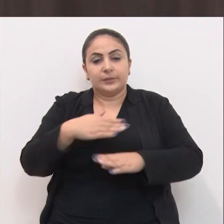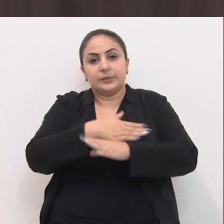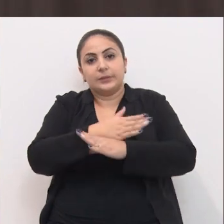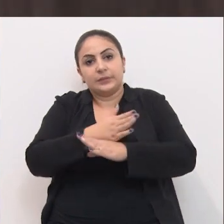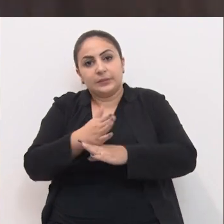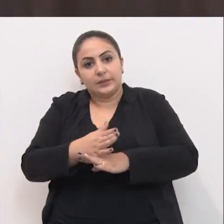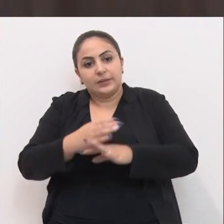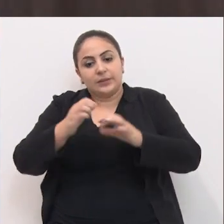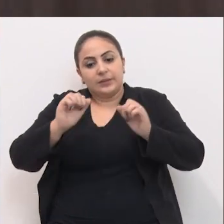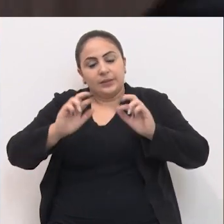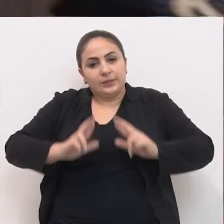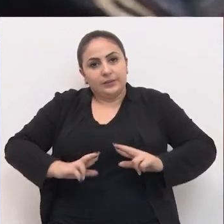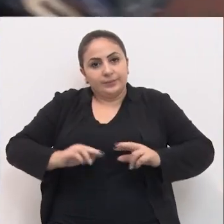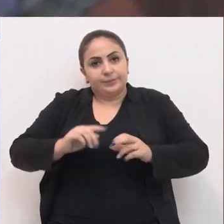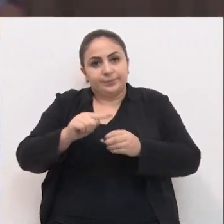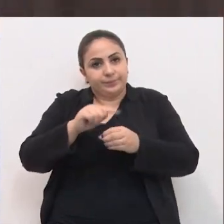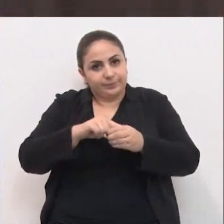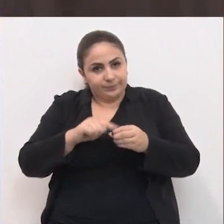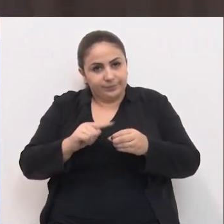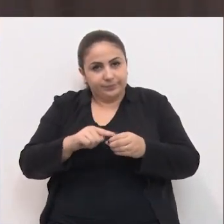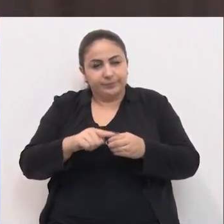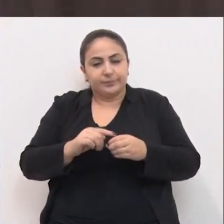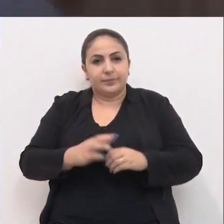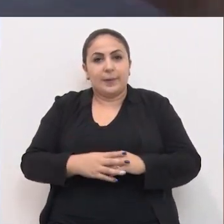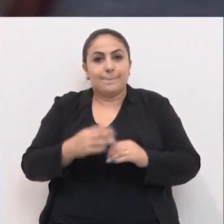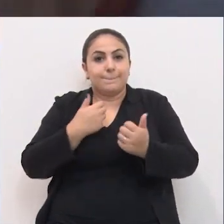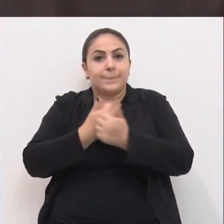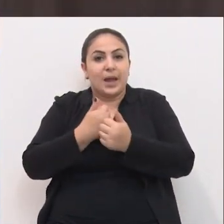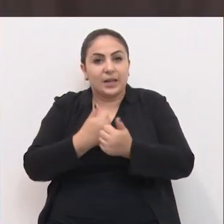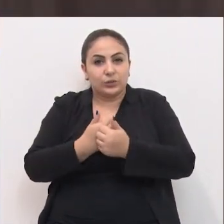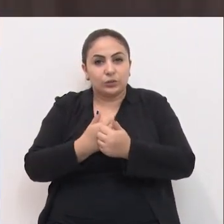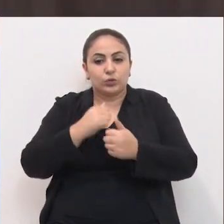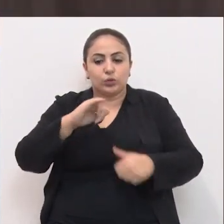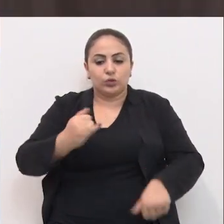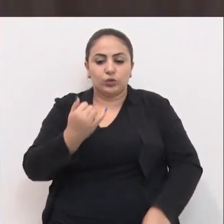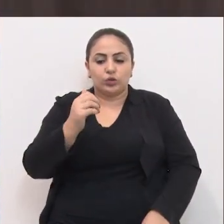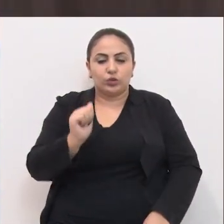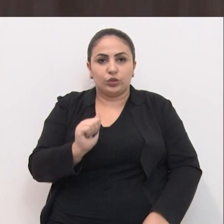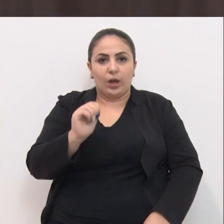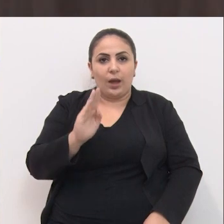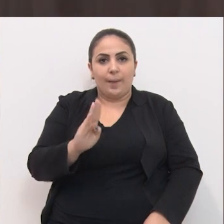pelas comissões permanentes. Conforme o autor, a mudança deve